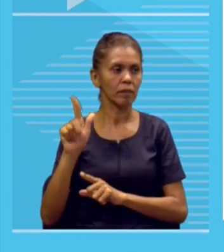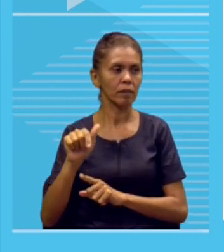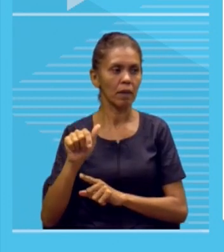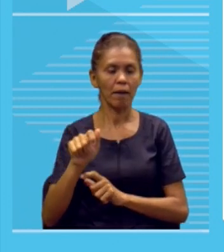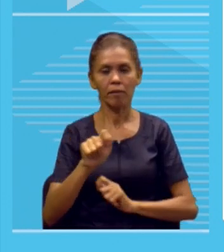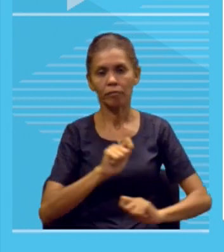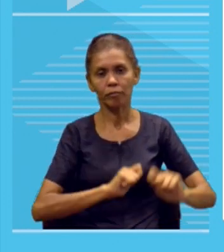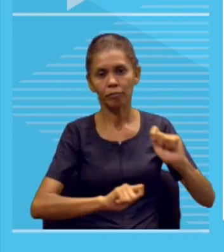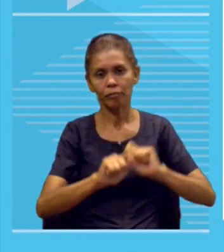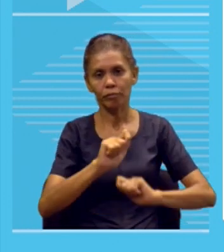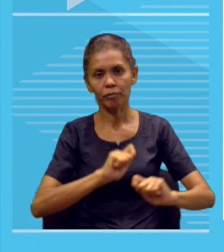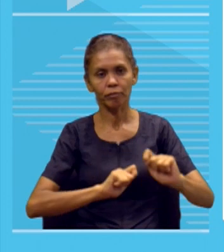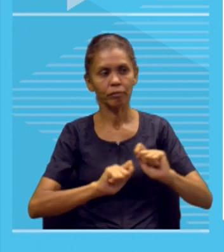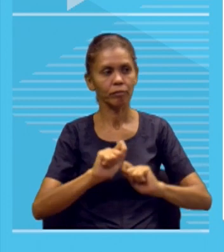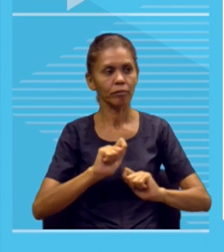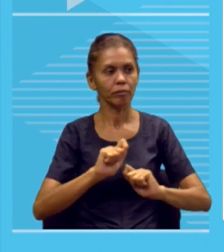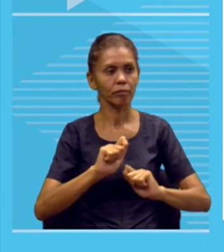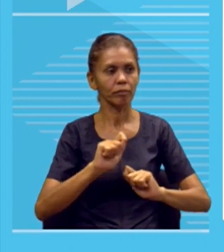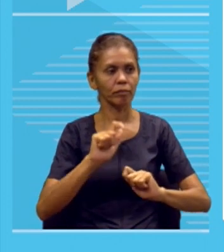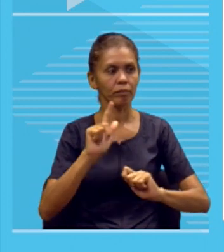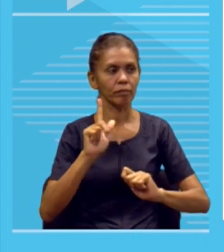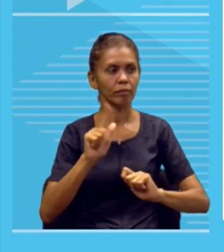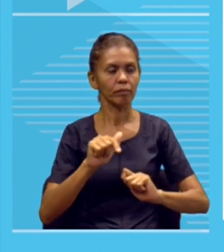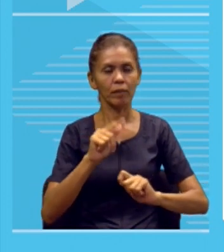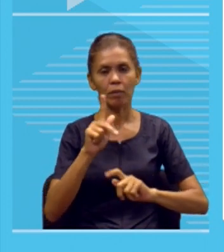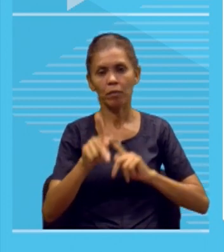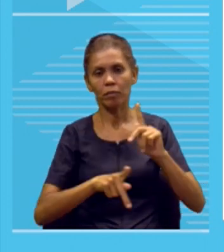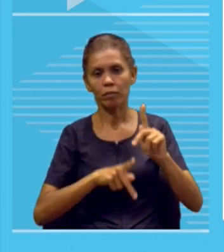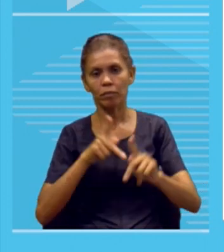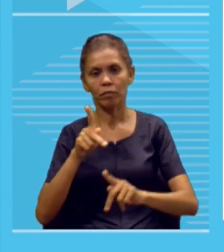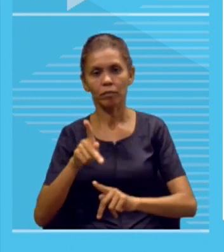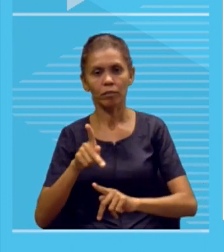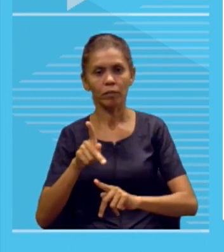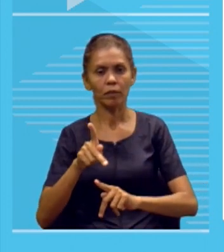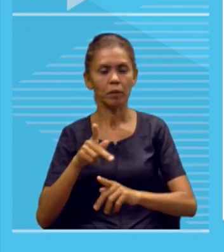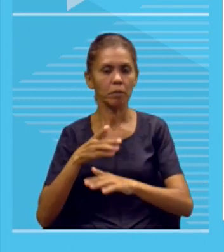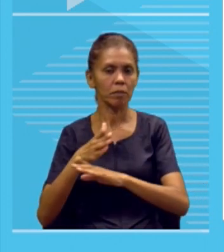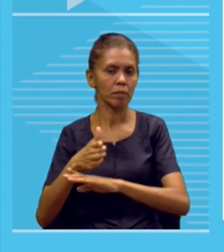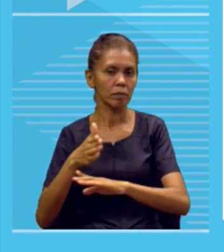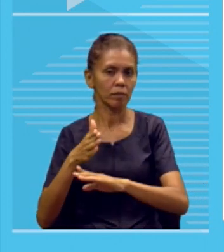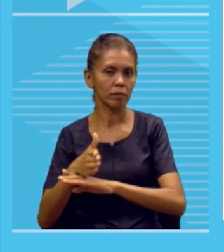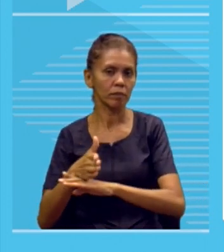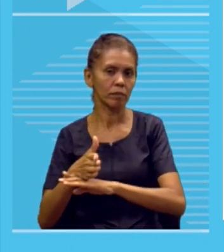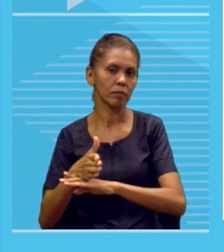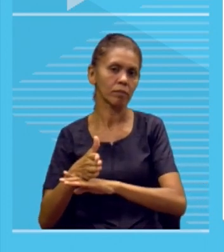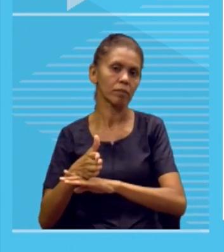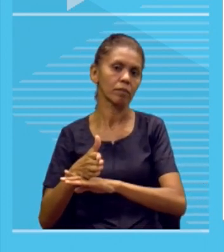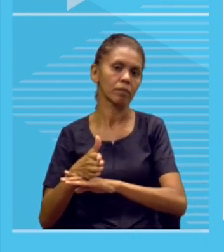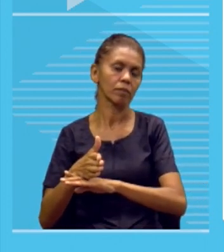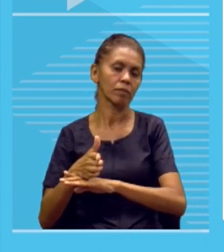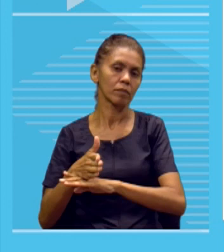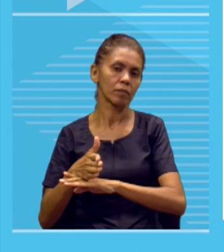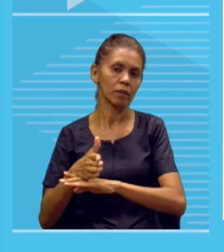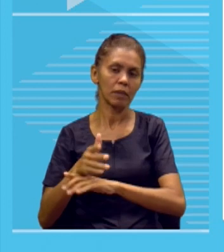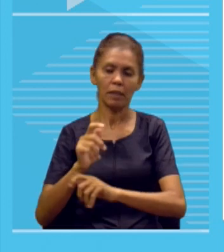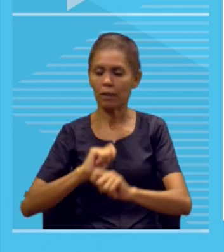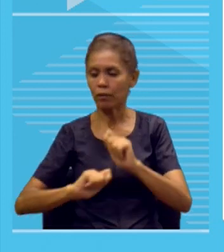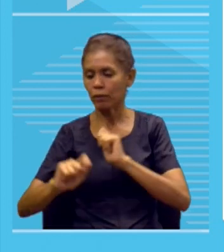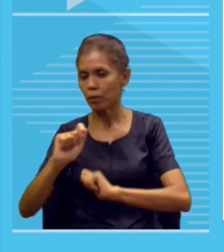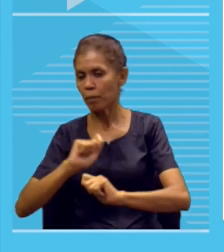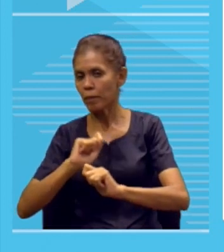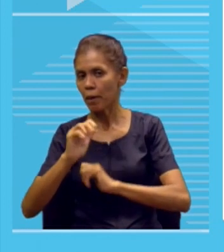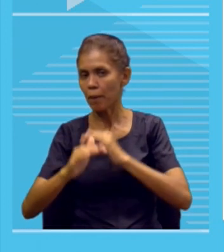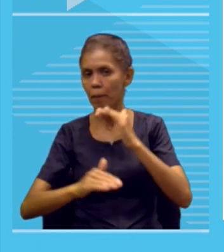essa população, né, ativa, economicamente ativa, que é o que faz a economia girar dentro do